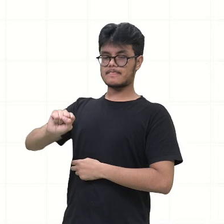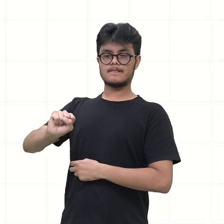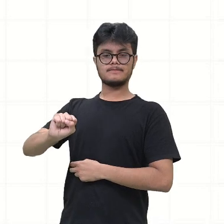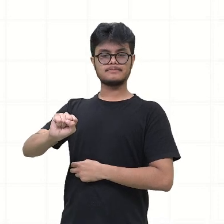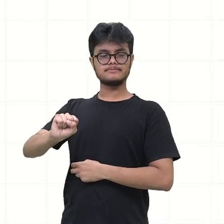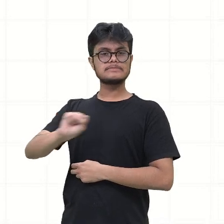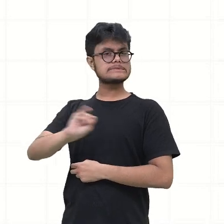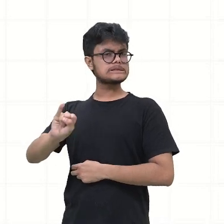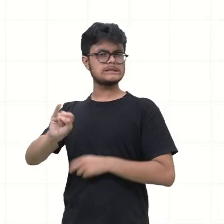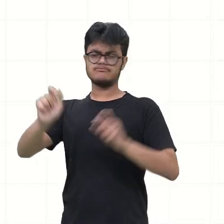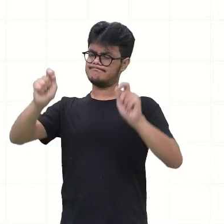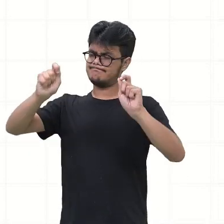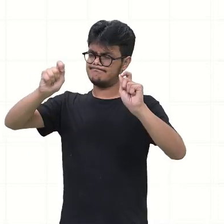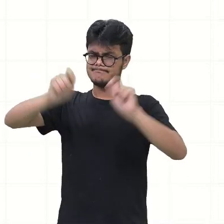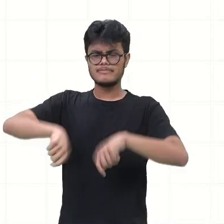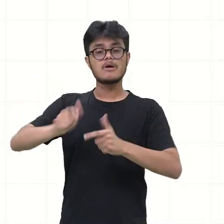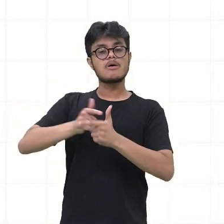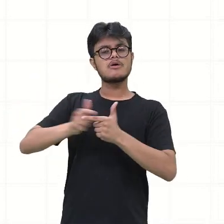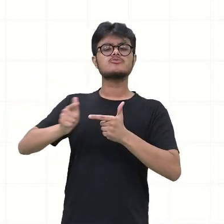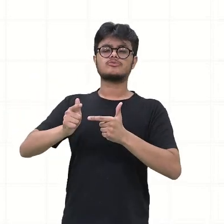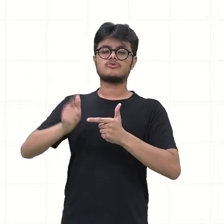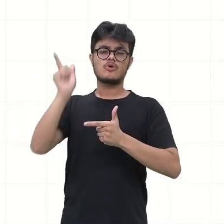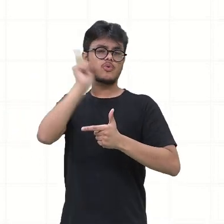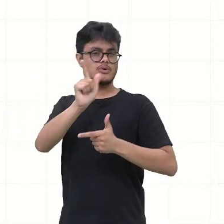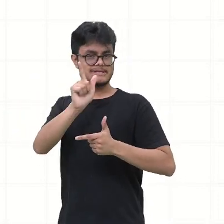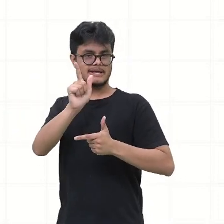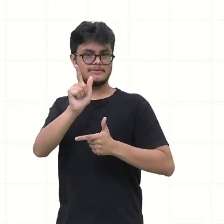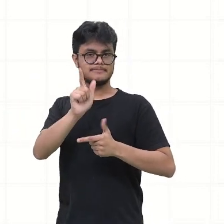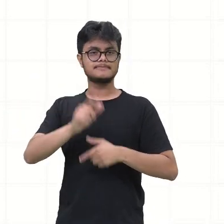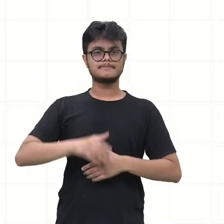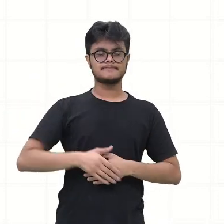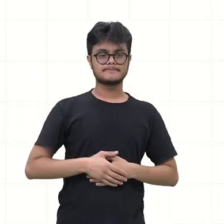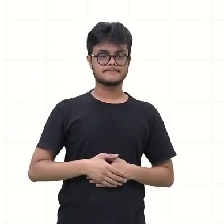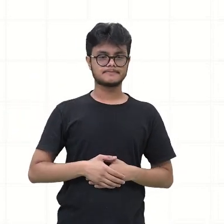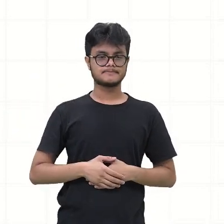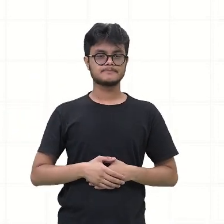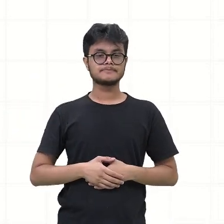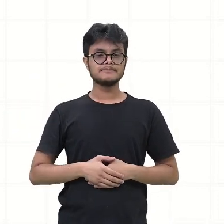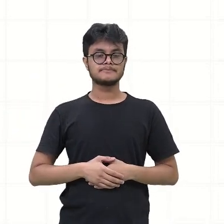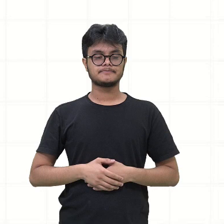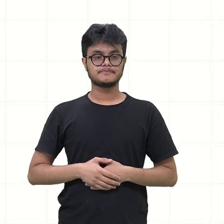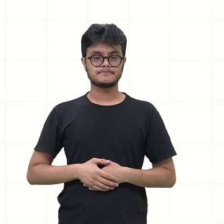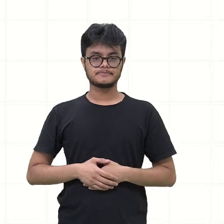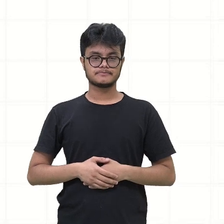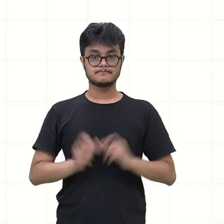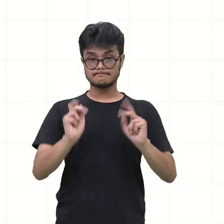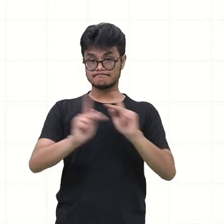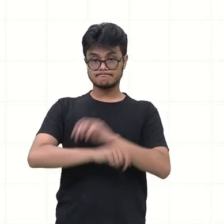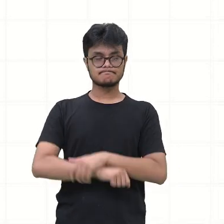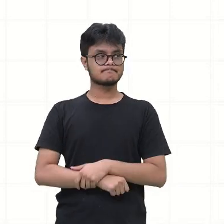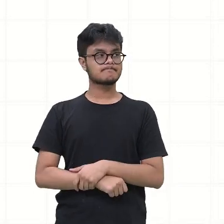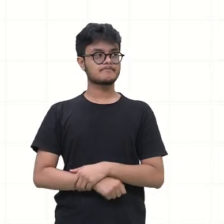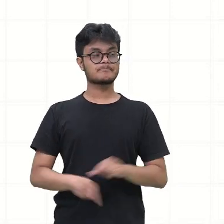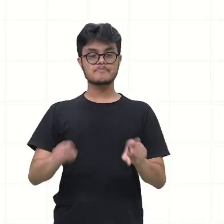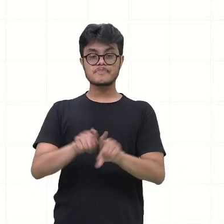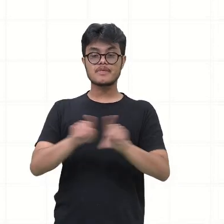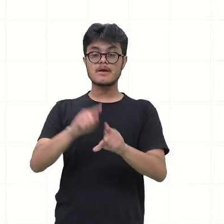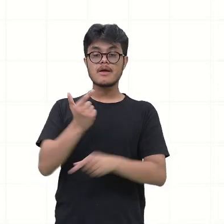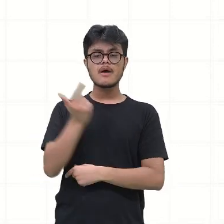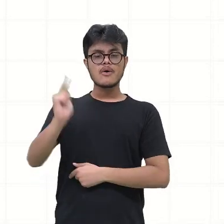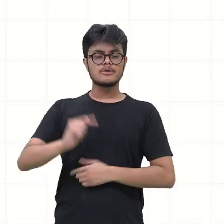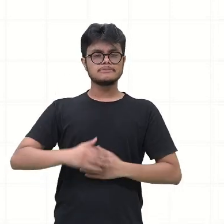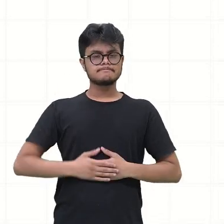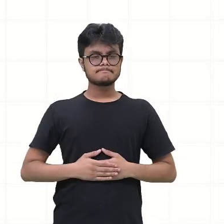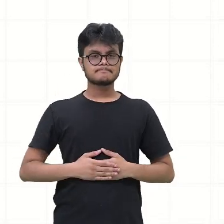como sendo a divisão de dois números inteiros, eu tenho um número racional. Outro exemplo. Professor, o